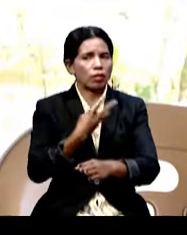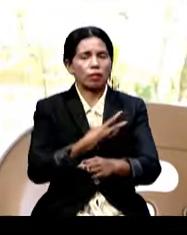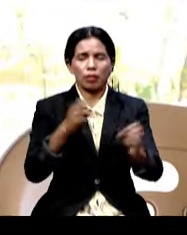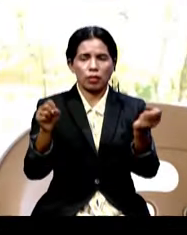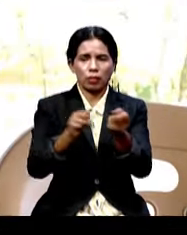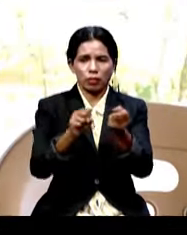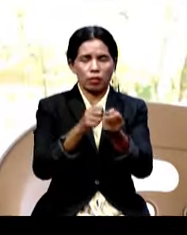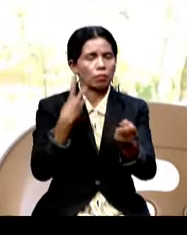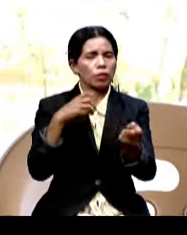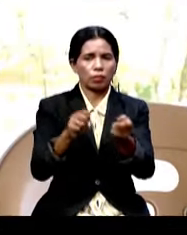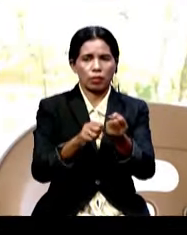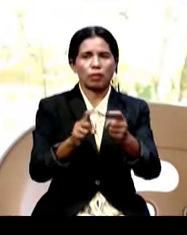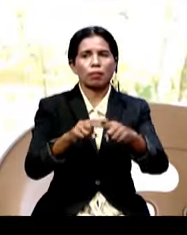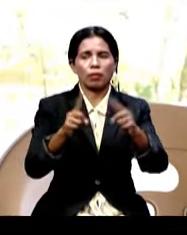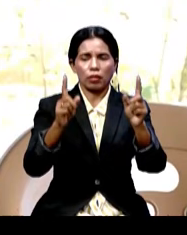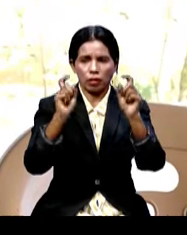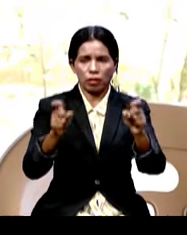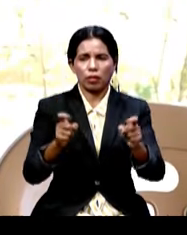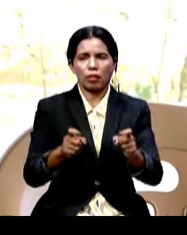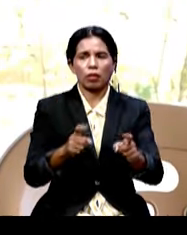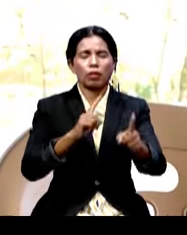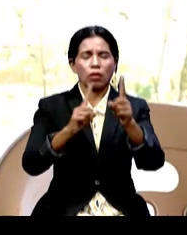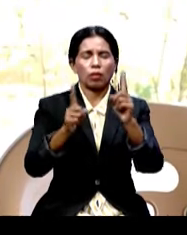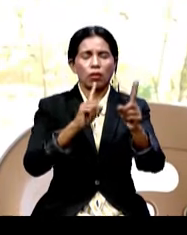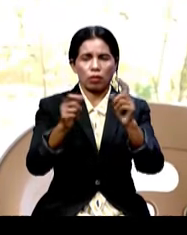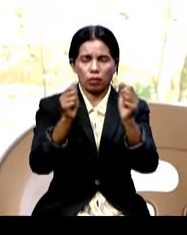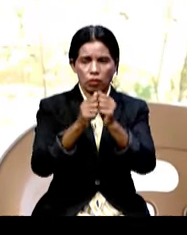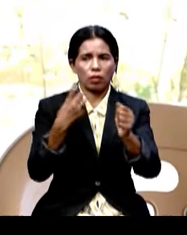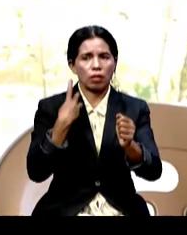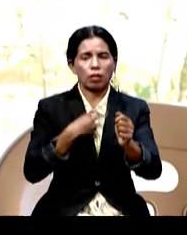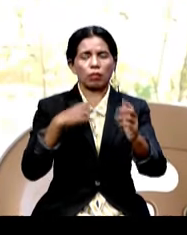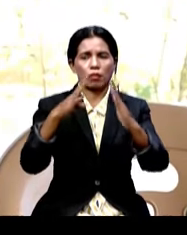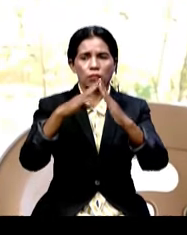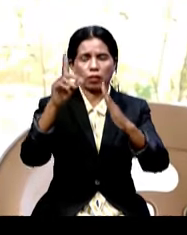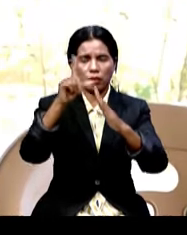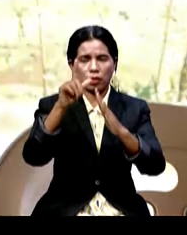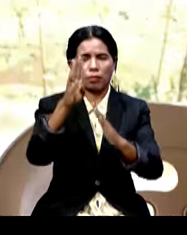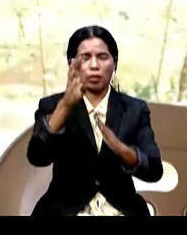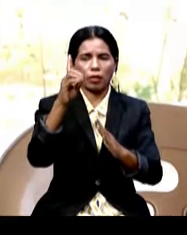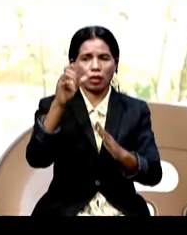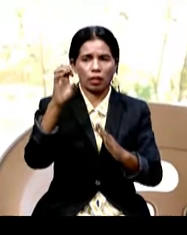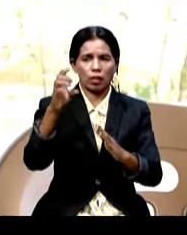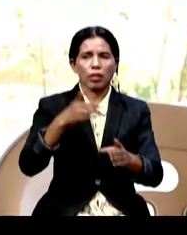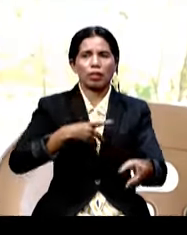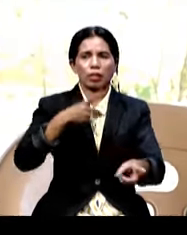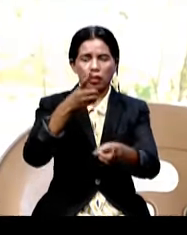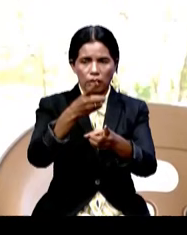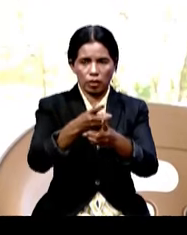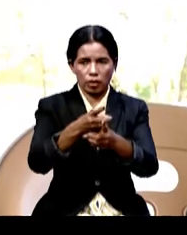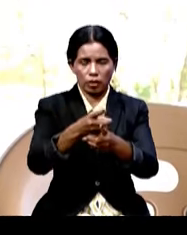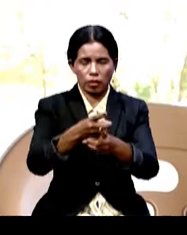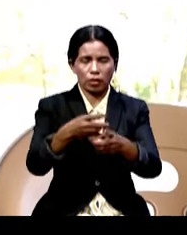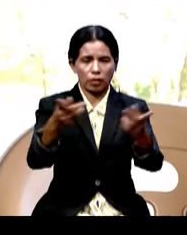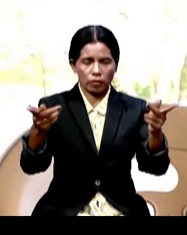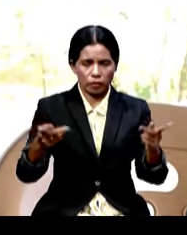la am contribui mai beti mai ou menos tin ser considera am lisan ba badaene ni ne direitu ni ne